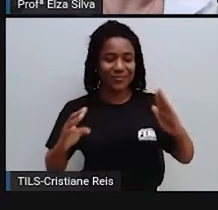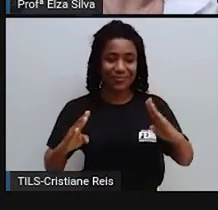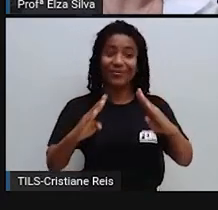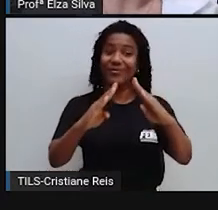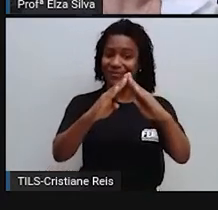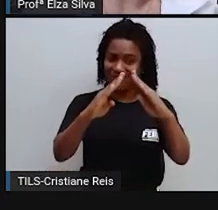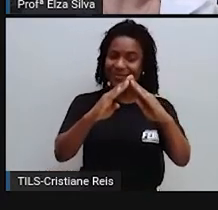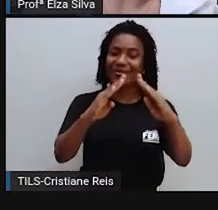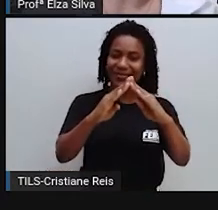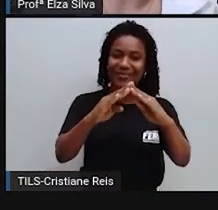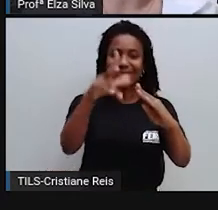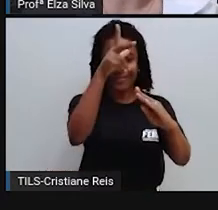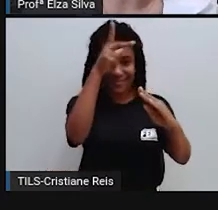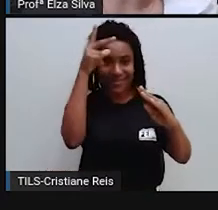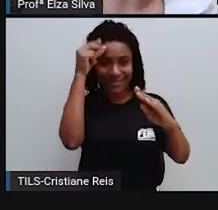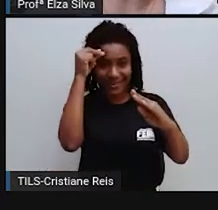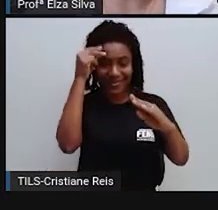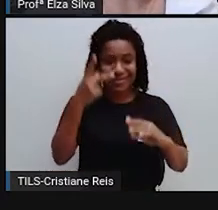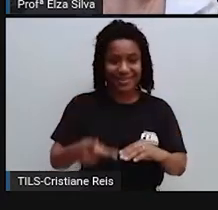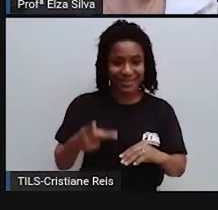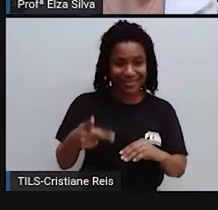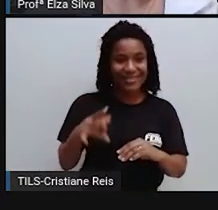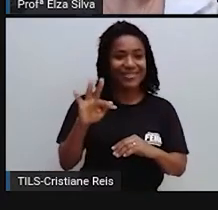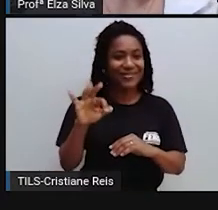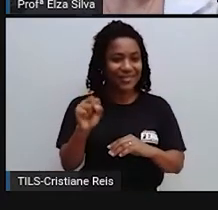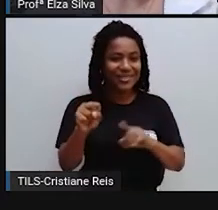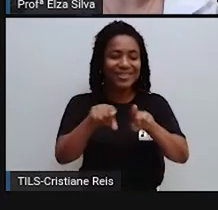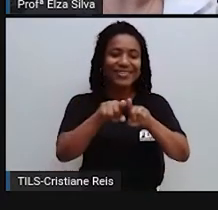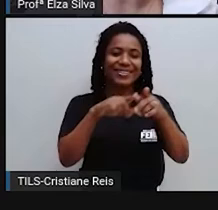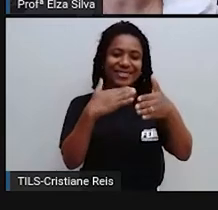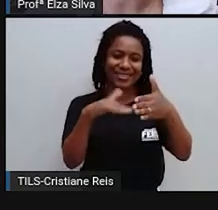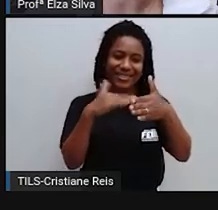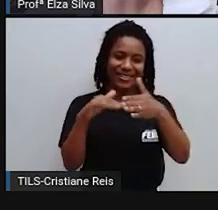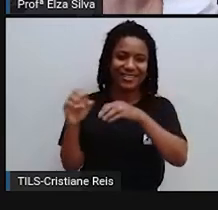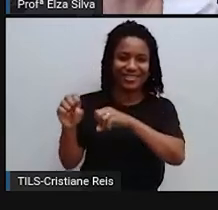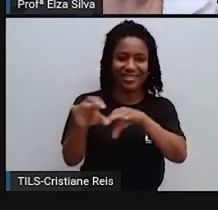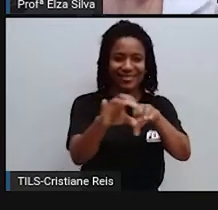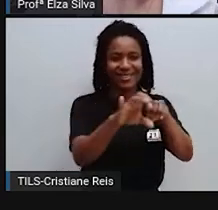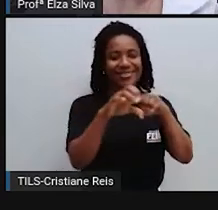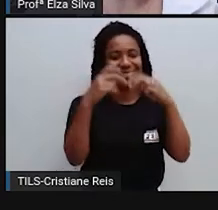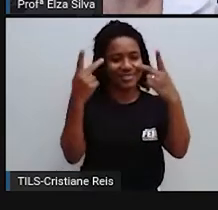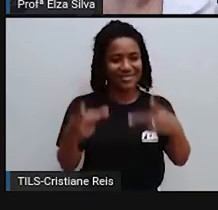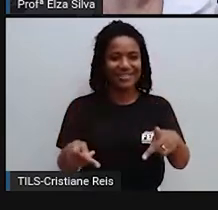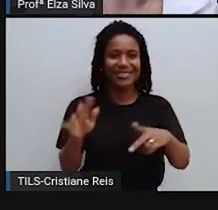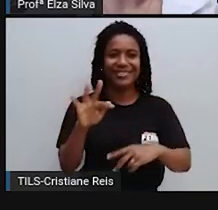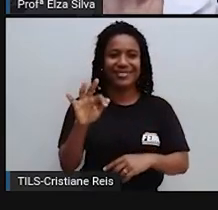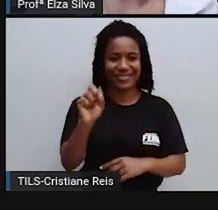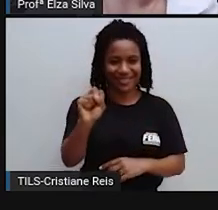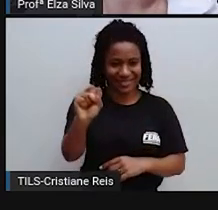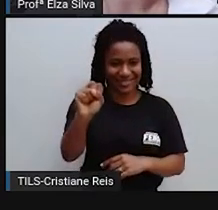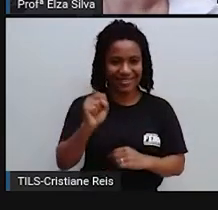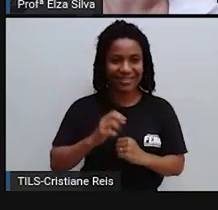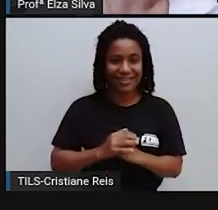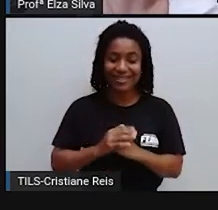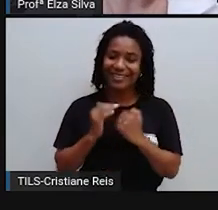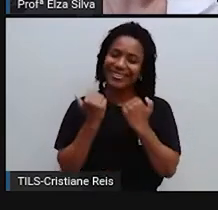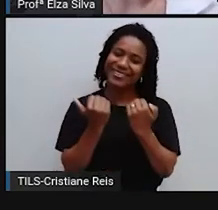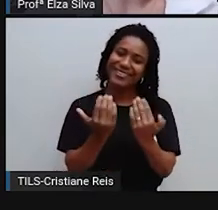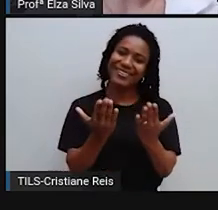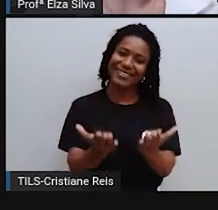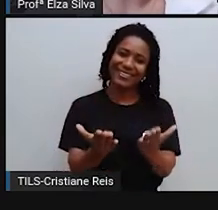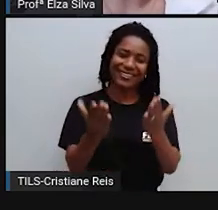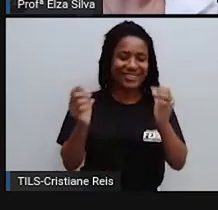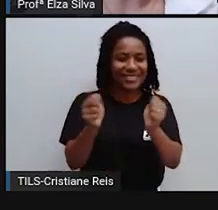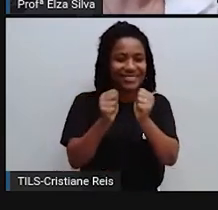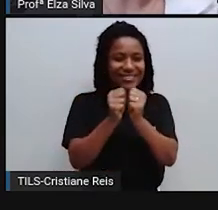tem logomarcas da Prefeitura Municipal e da Secretaria de Educação de Feira de Santana. E ao nosso lado,